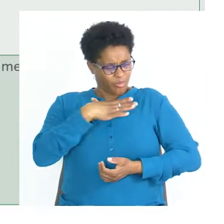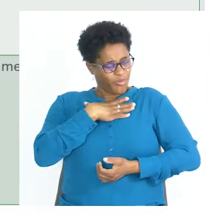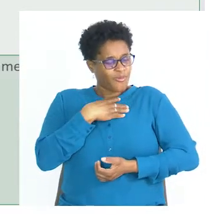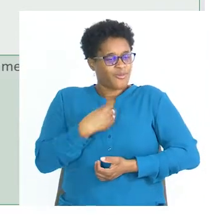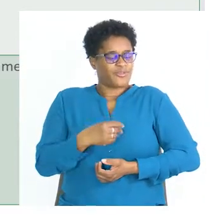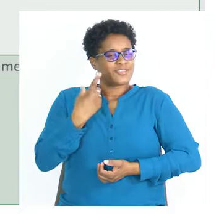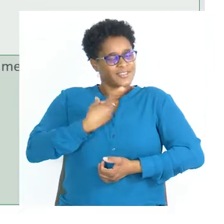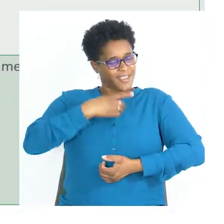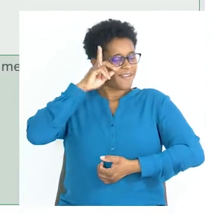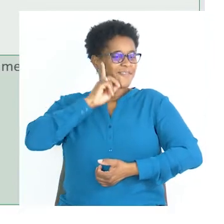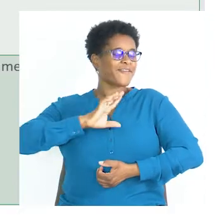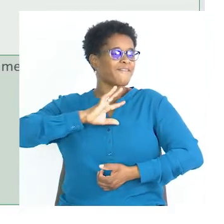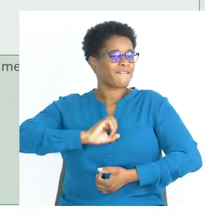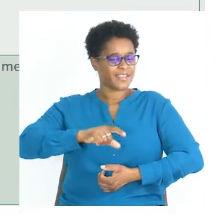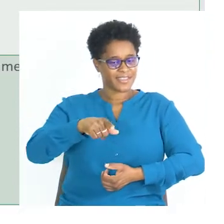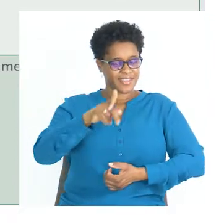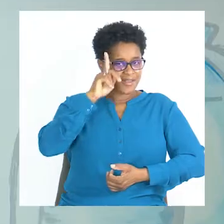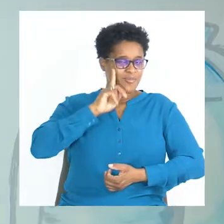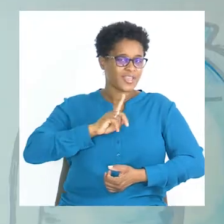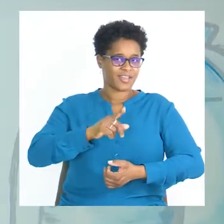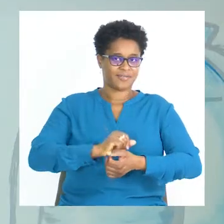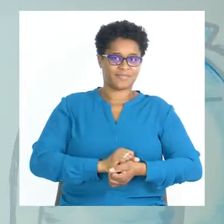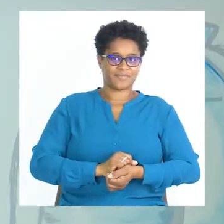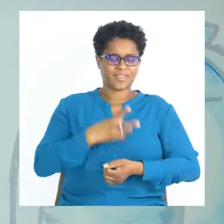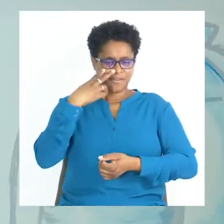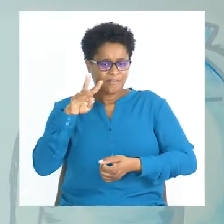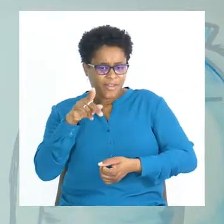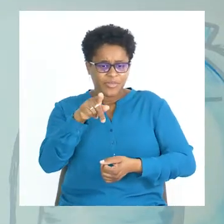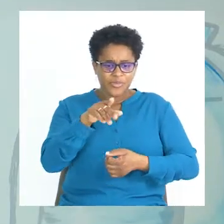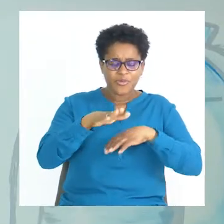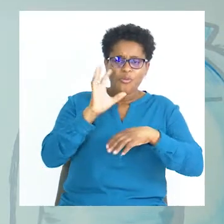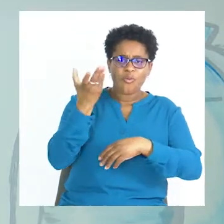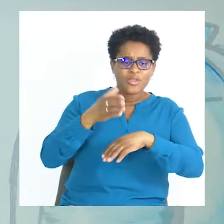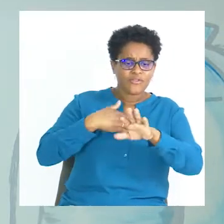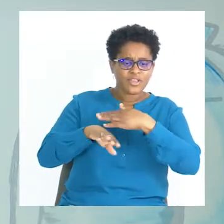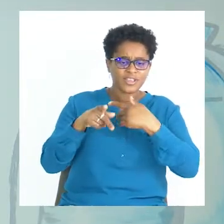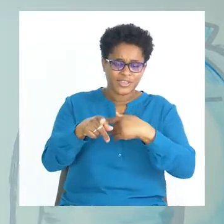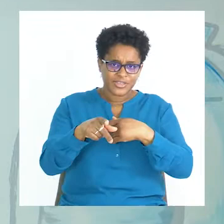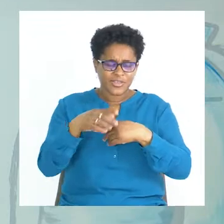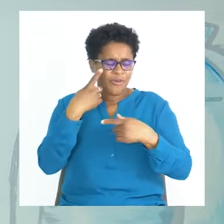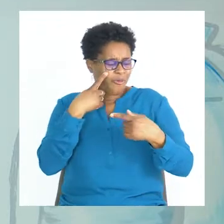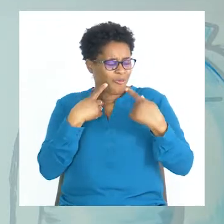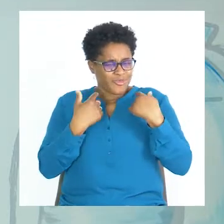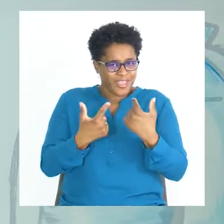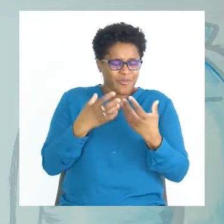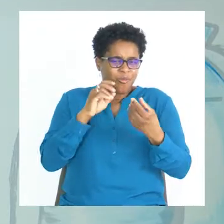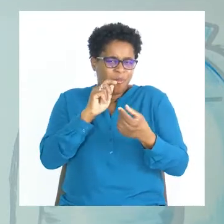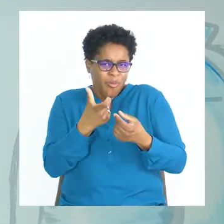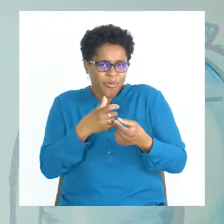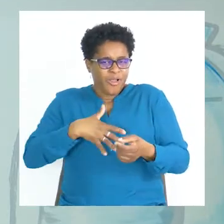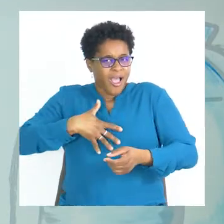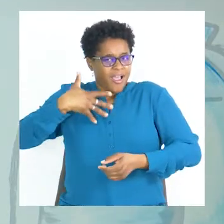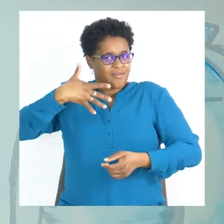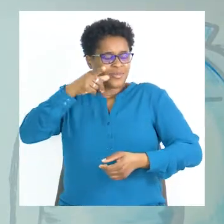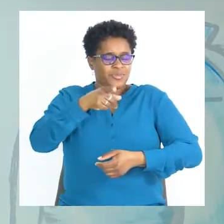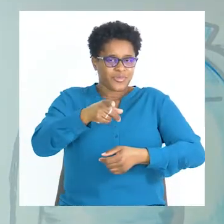Tenho orgulho em ser filha dessa mulher. Então, repara que tu, ao fazeres isso, medes lá um bocado de emoção, medes lá um pouco da tua